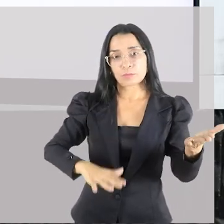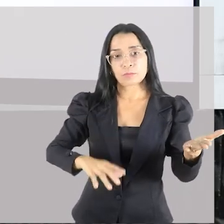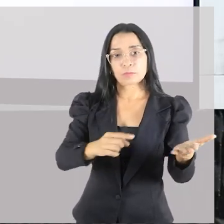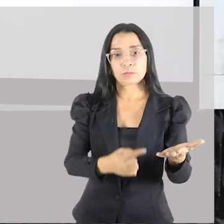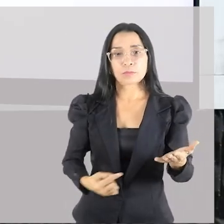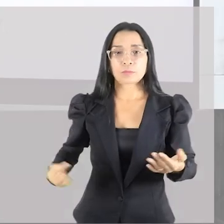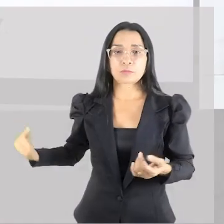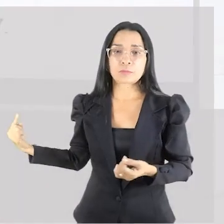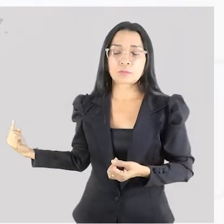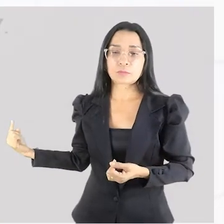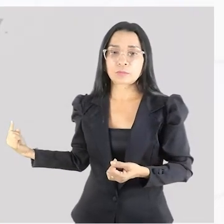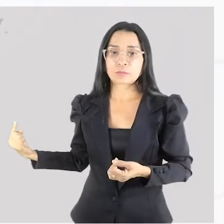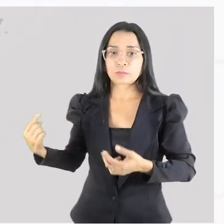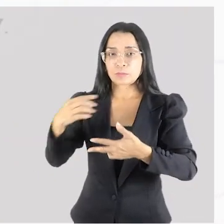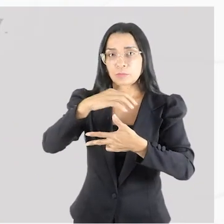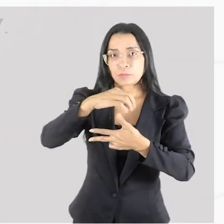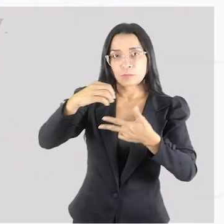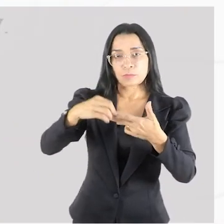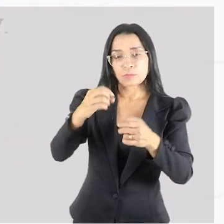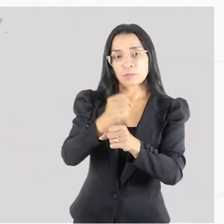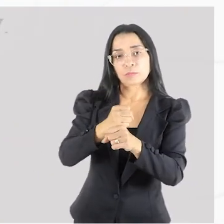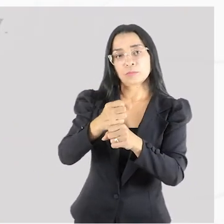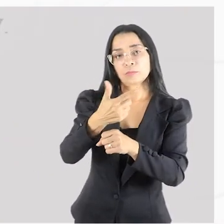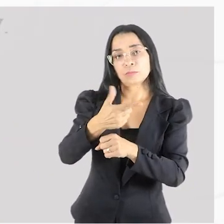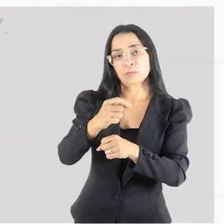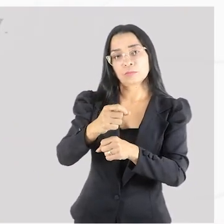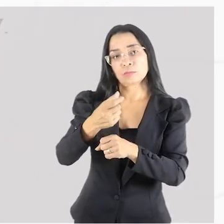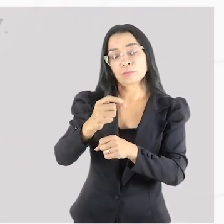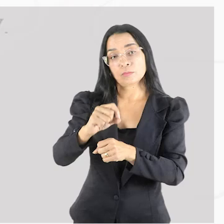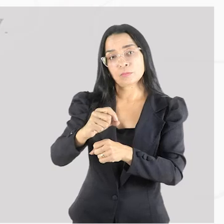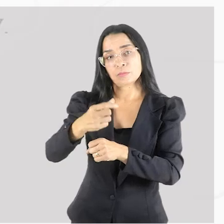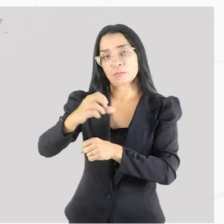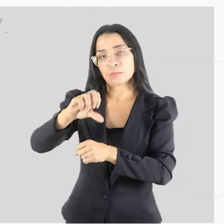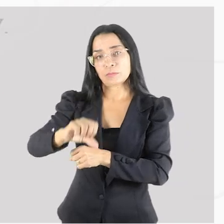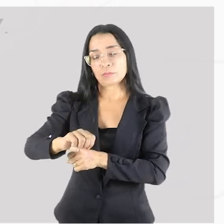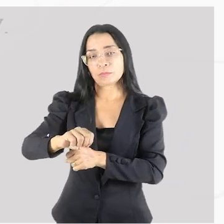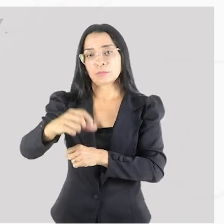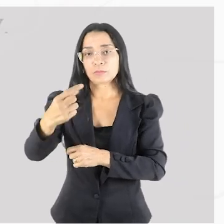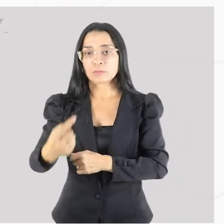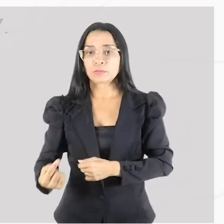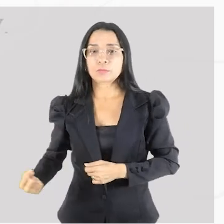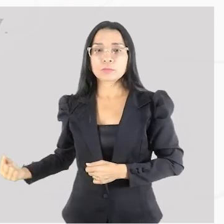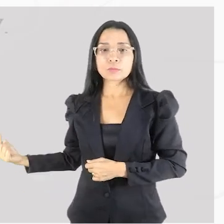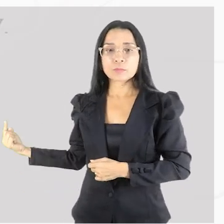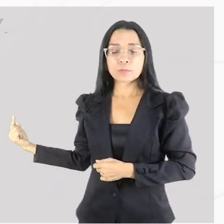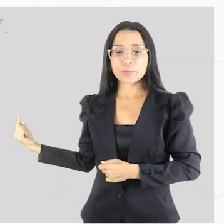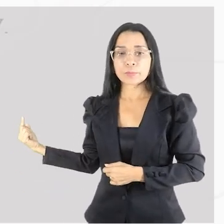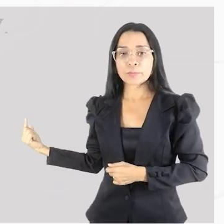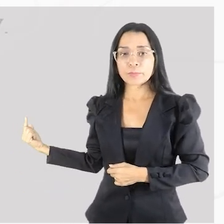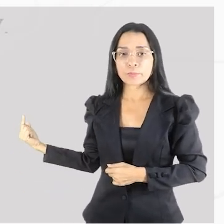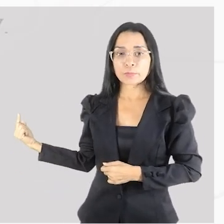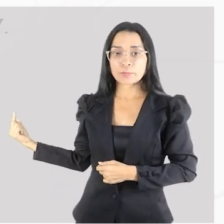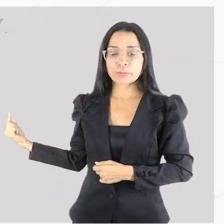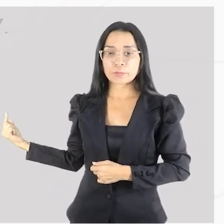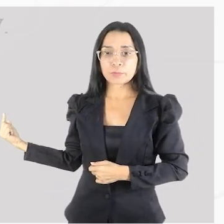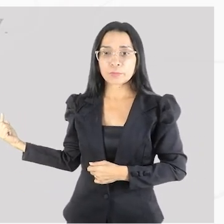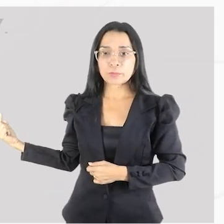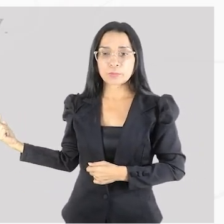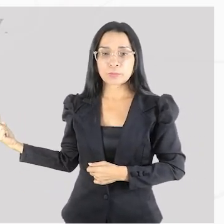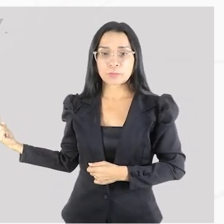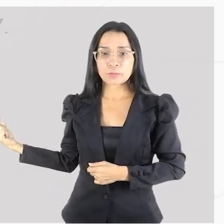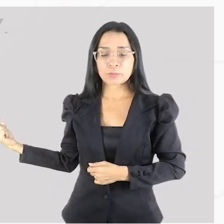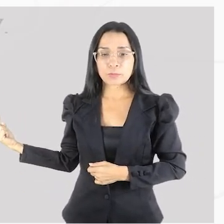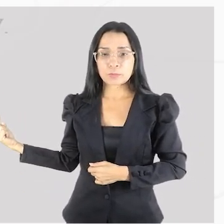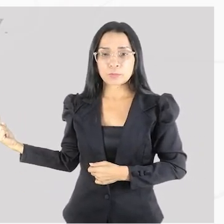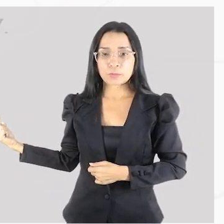exercício. Enem 2009. No tempo da independência do Brasil, circulavam nas classes populares do Recife trovas